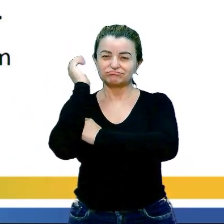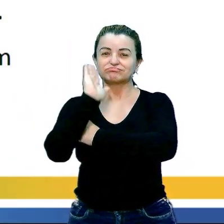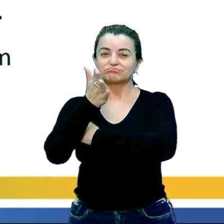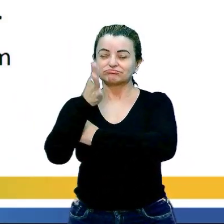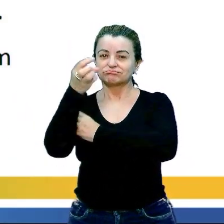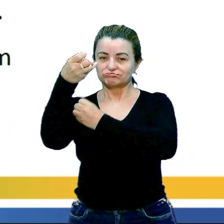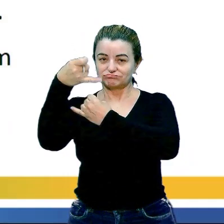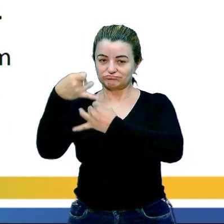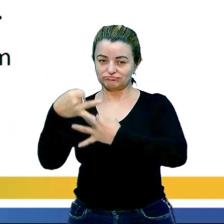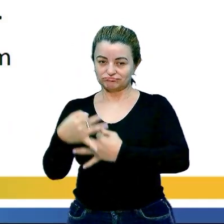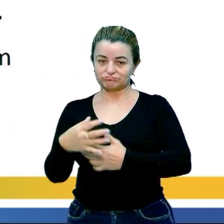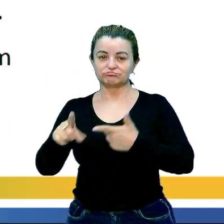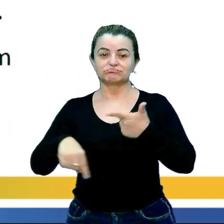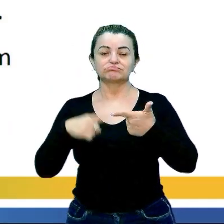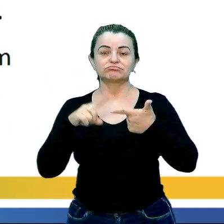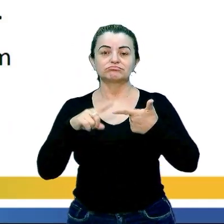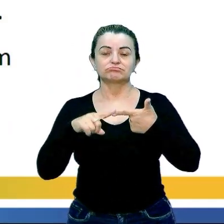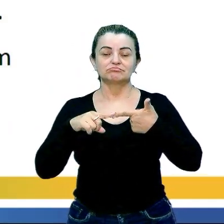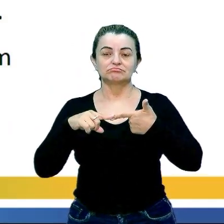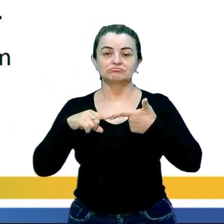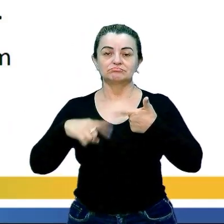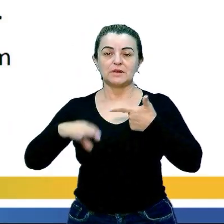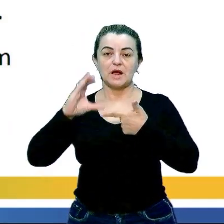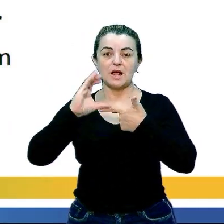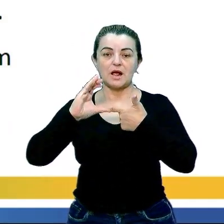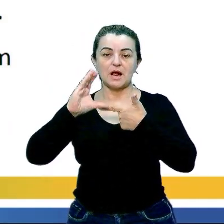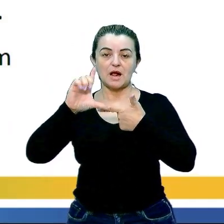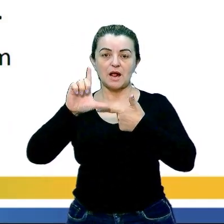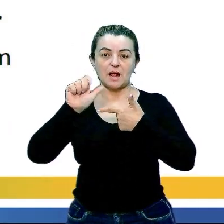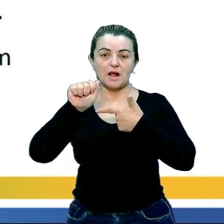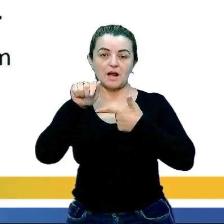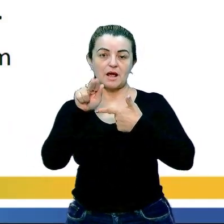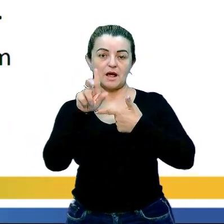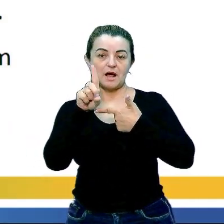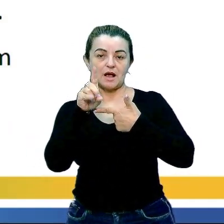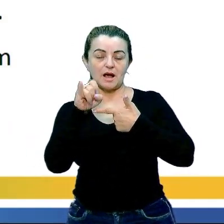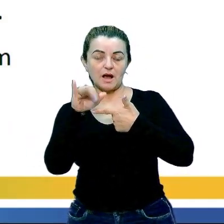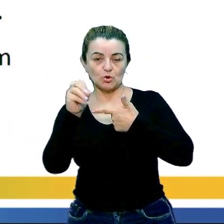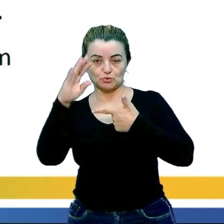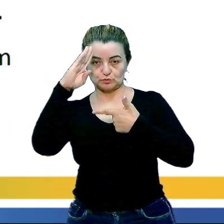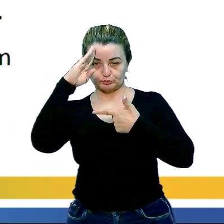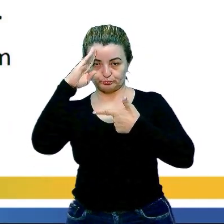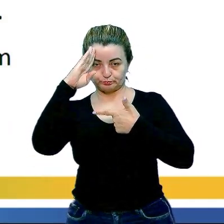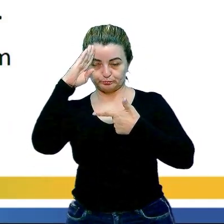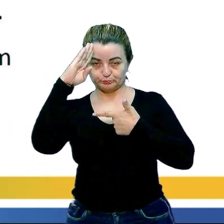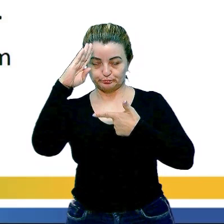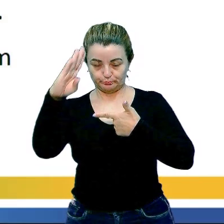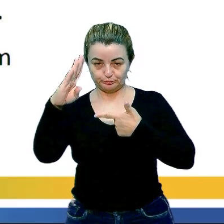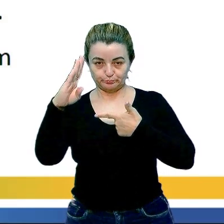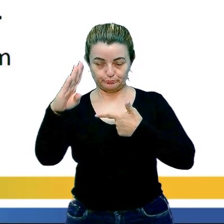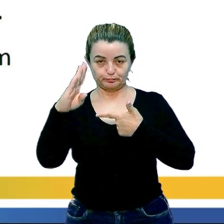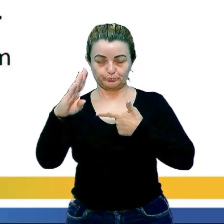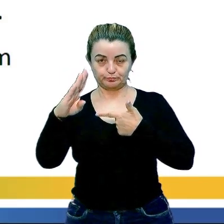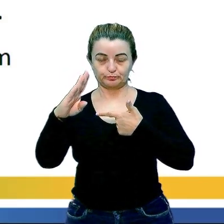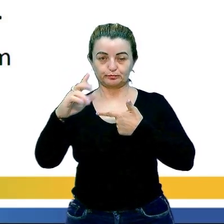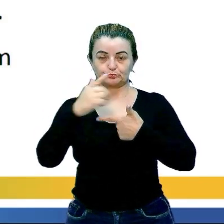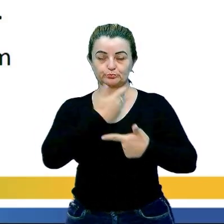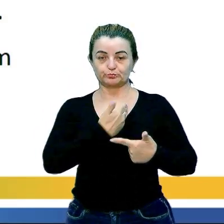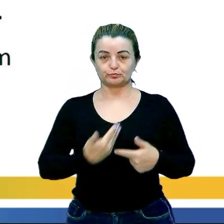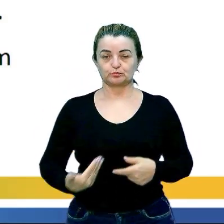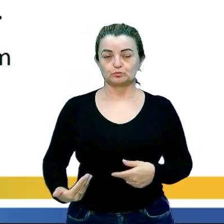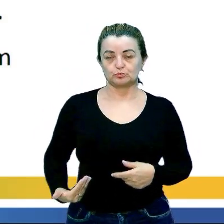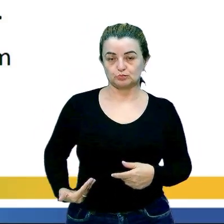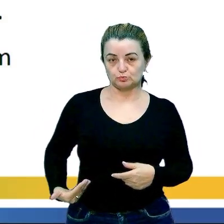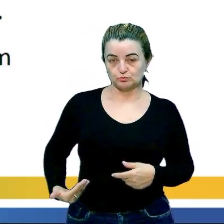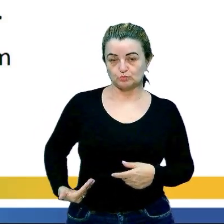República, né? E em seguida vamos falar, né, de Cláudio, que tem como seu principal marco no seu governo,